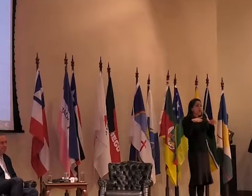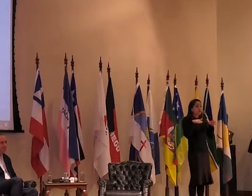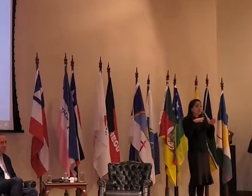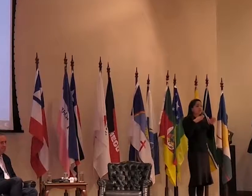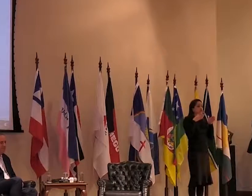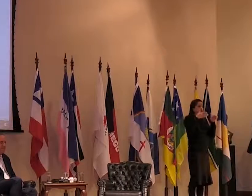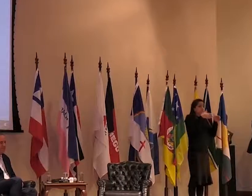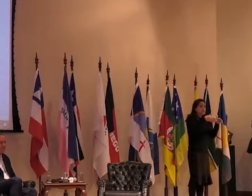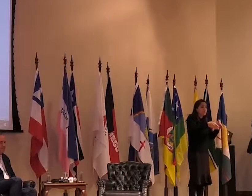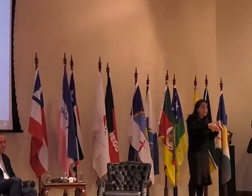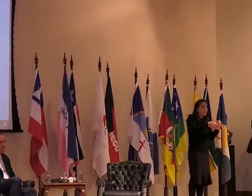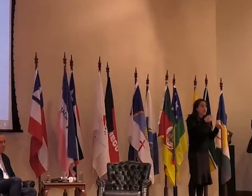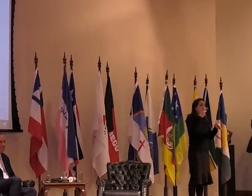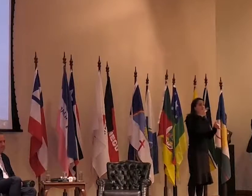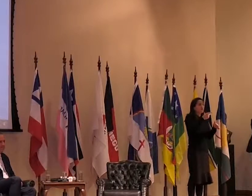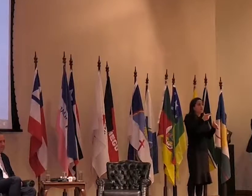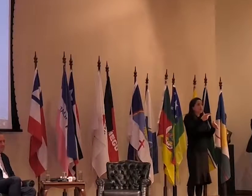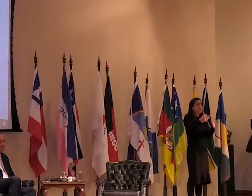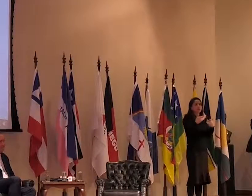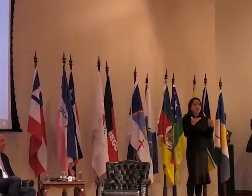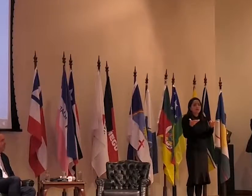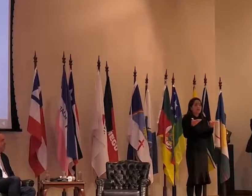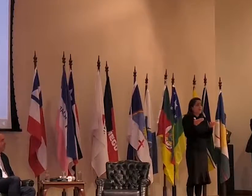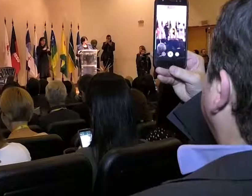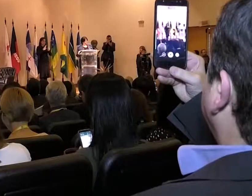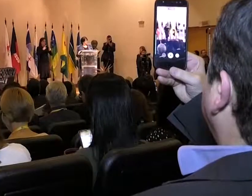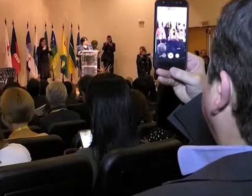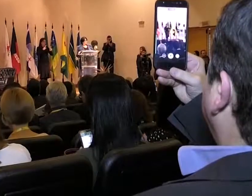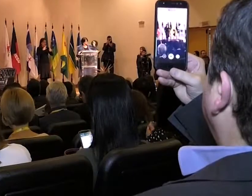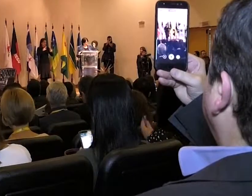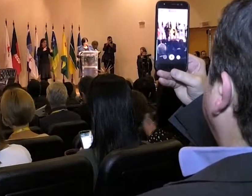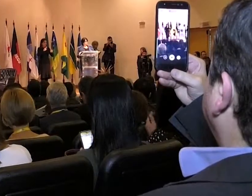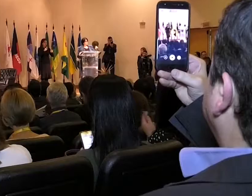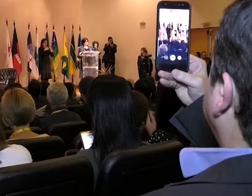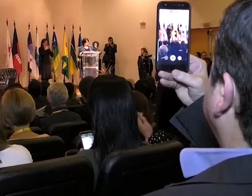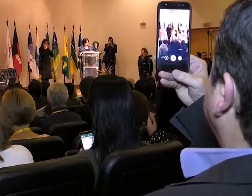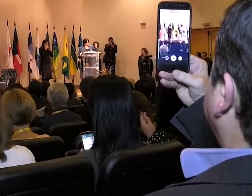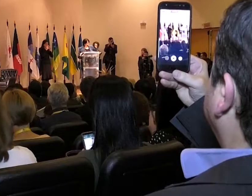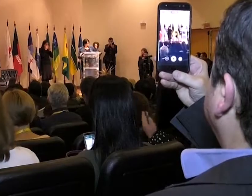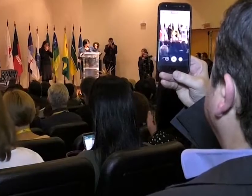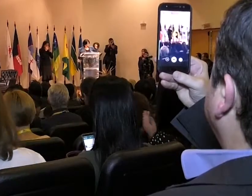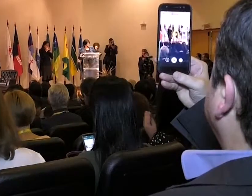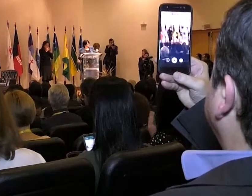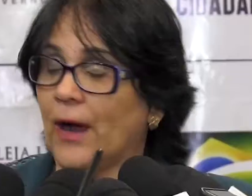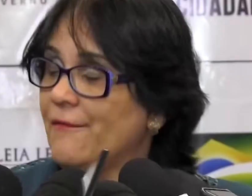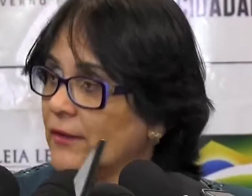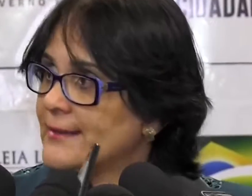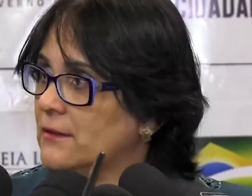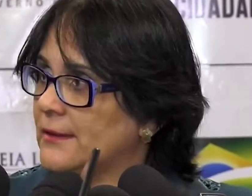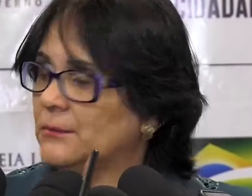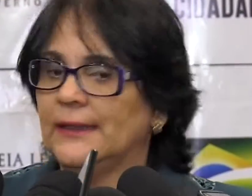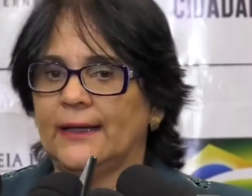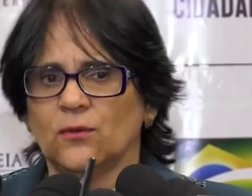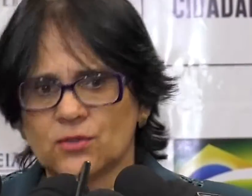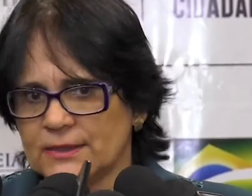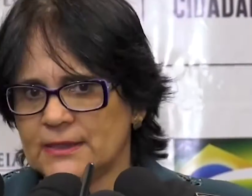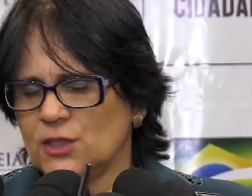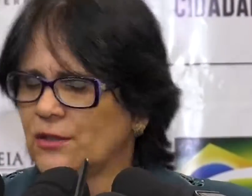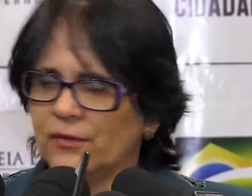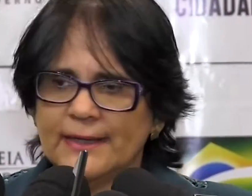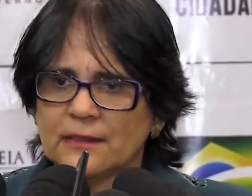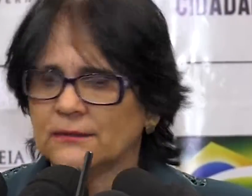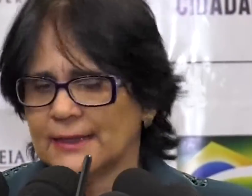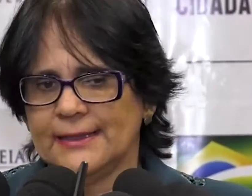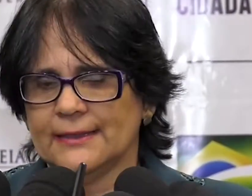único de segurança pública ea violência contra a mulher foram alguns dos temas discutidos à violência contra a mulher o